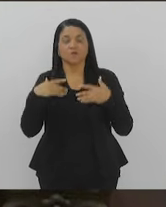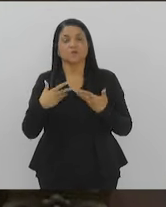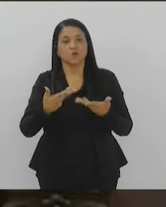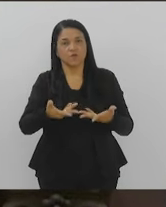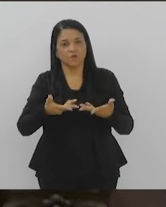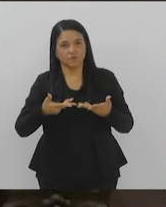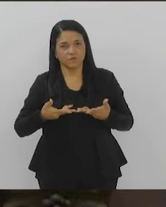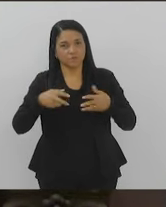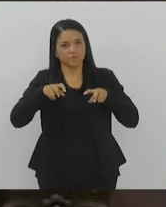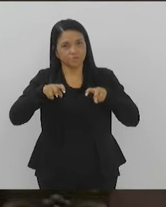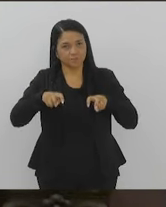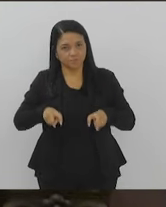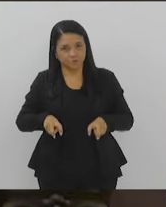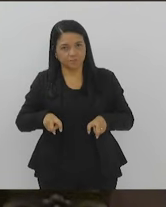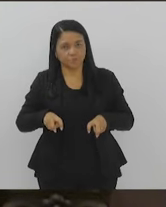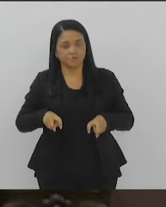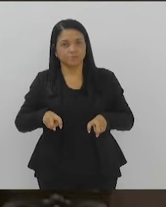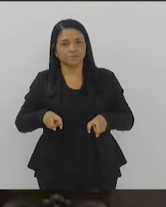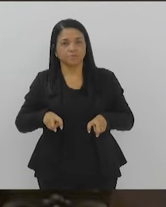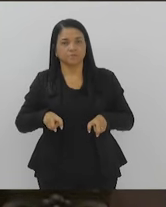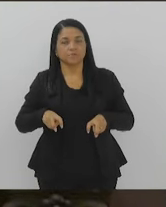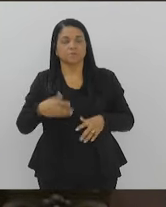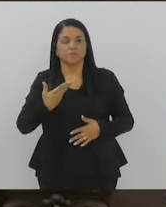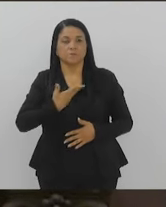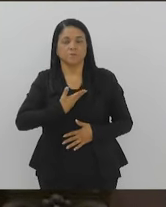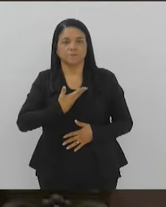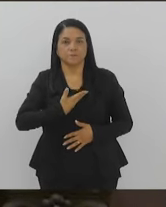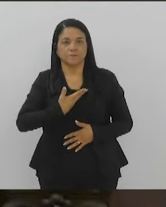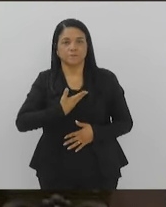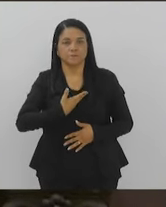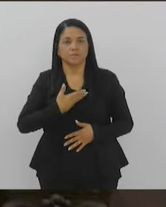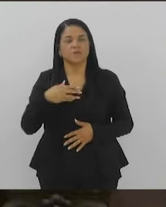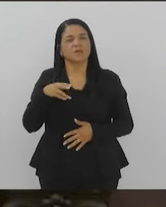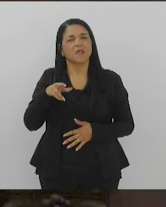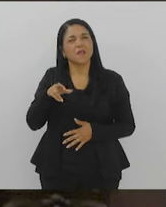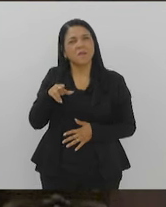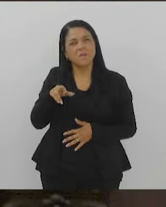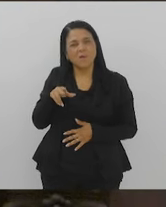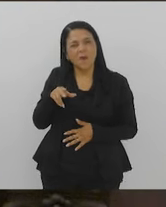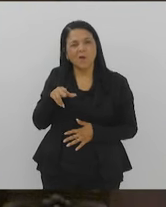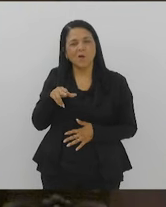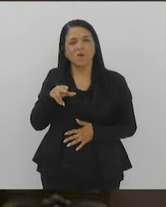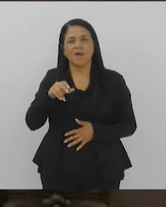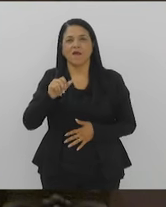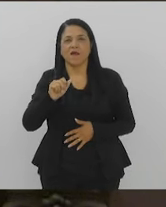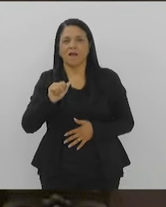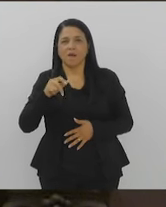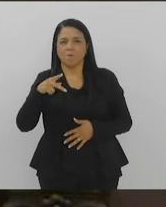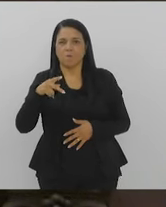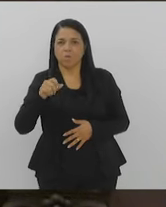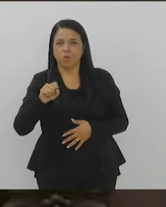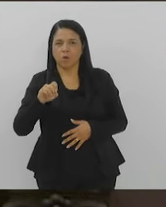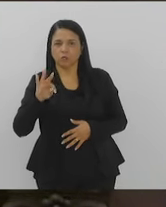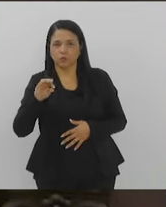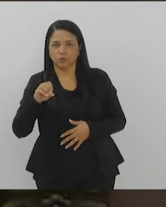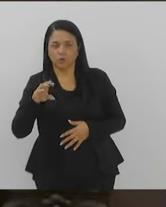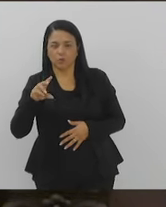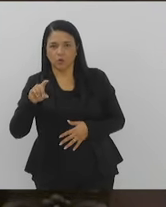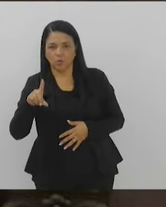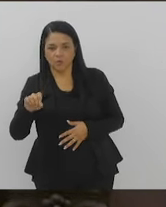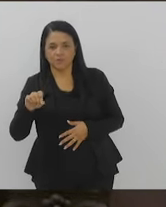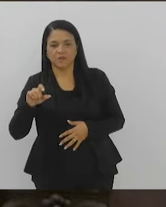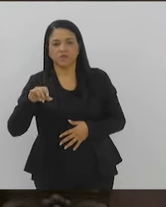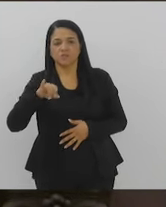Convido para compor a mesa o meu amigo, irmão, apóstolo Jessé Maurício,